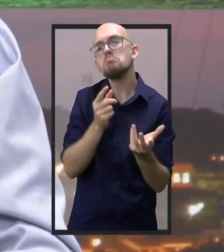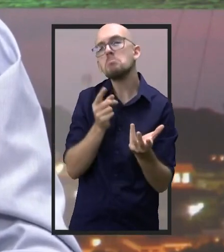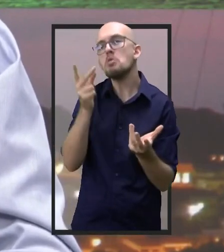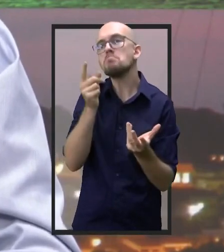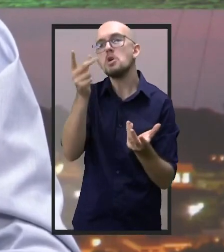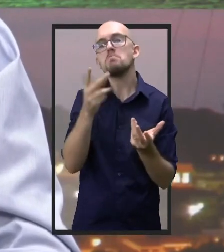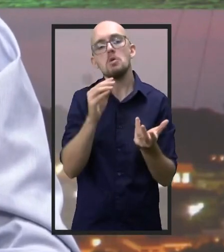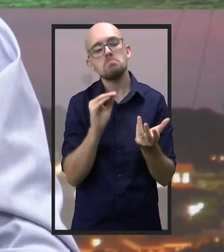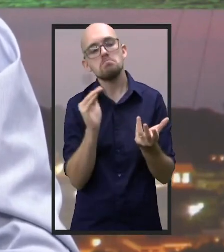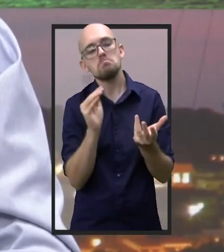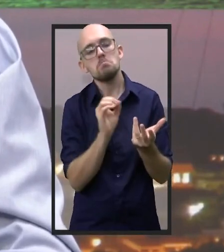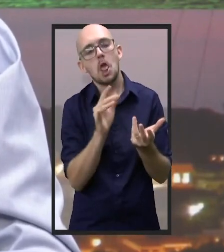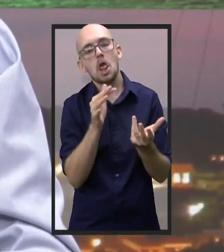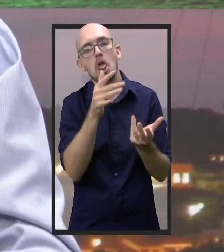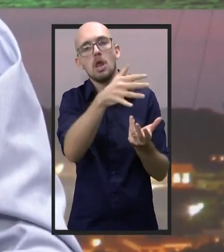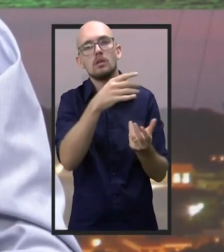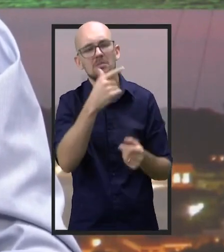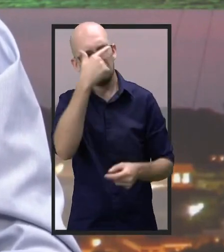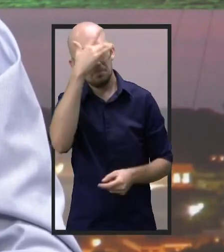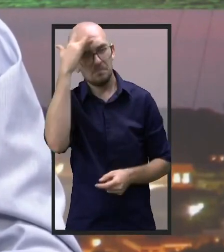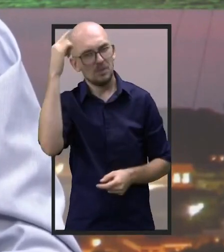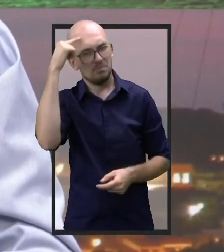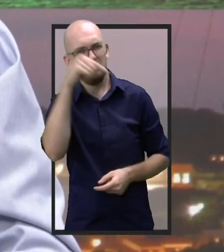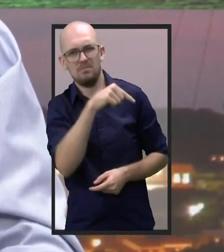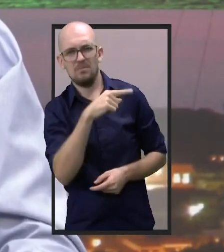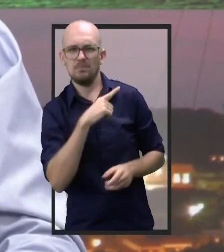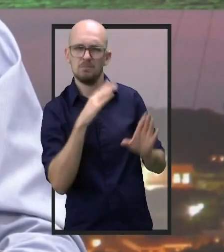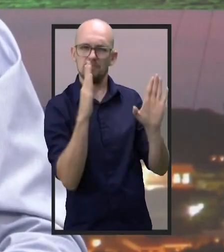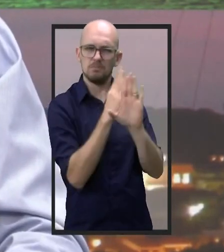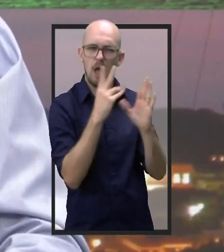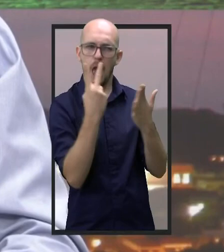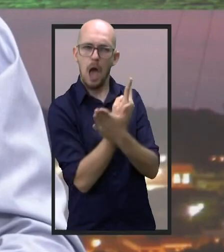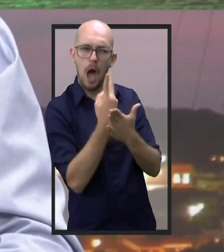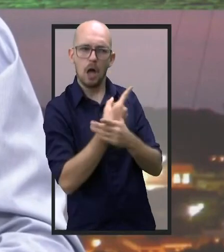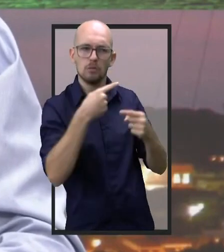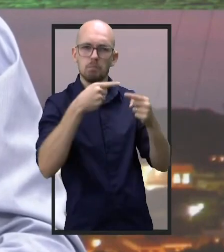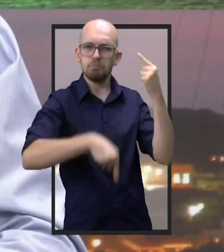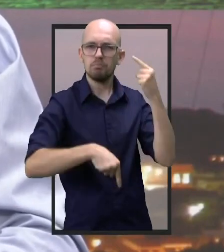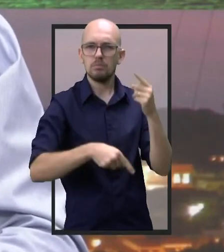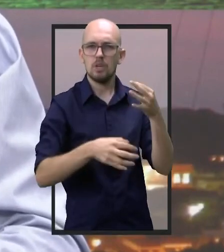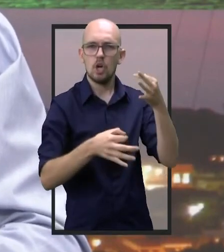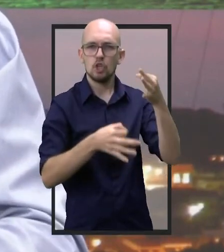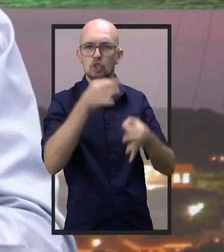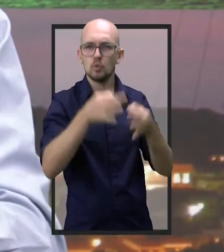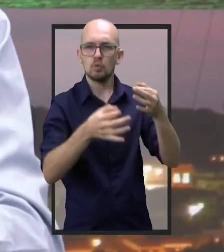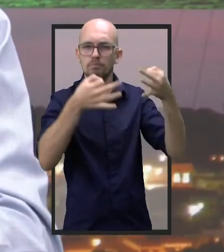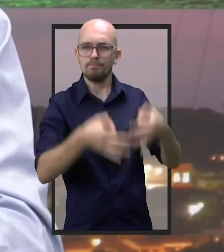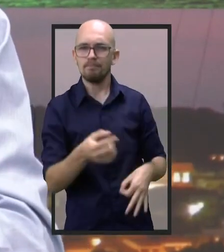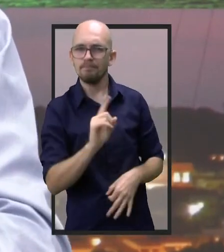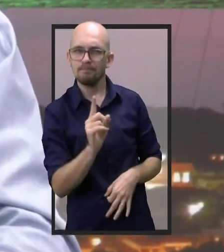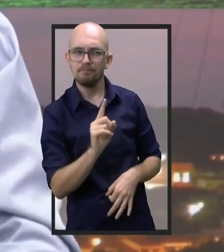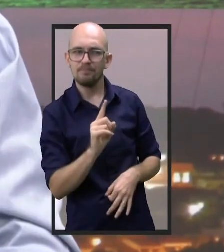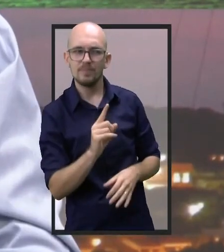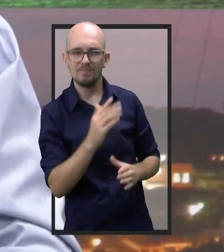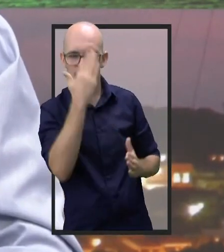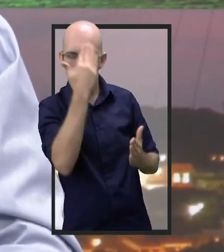economicamente viável, socialmente justo, ecologicamente correto, você não consegue ter o mercado, o seu